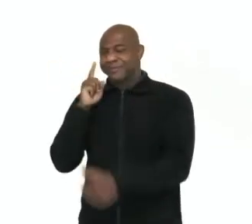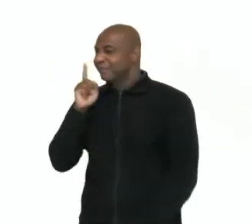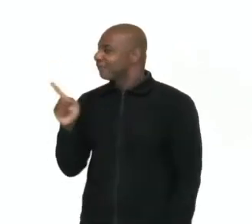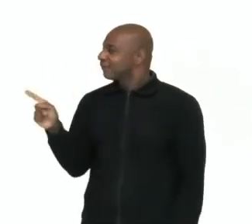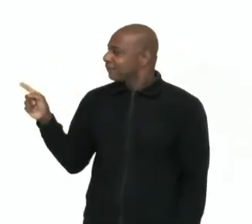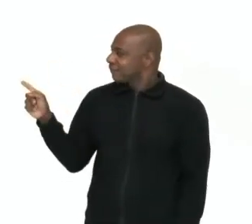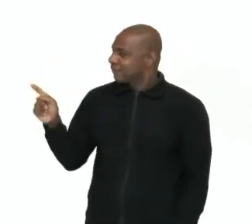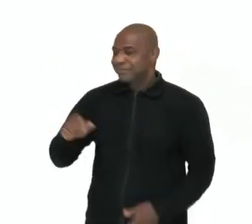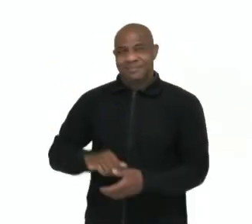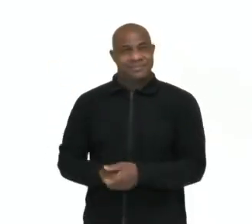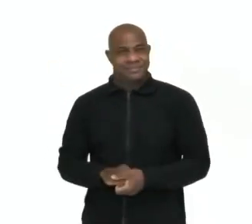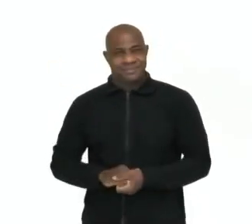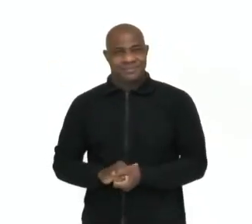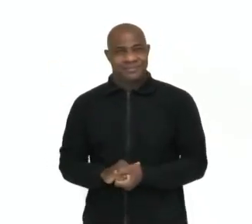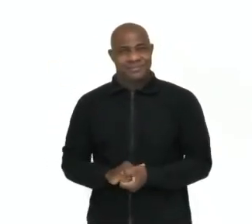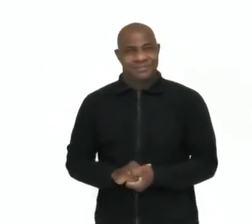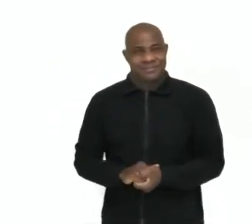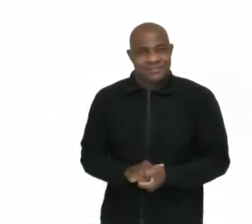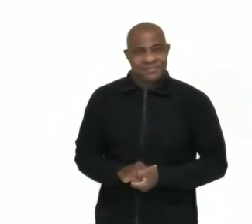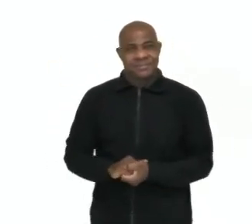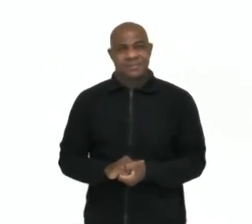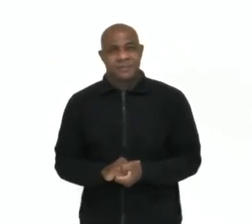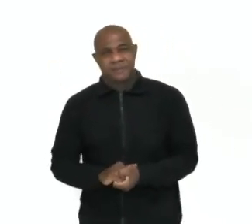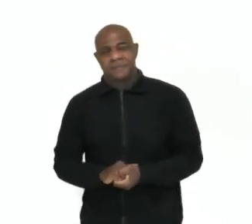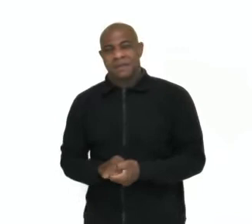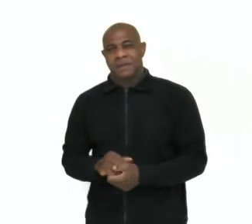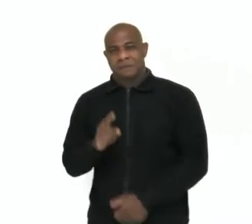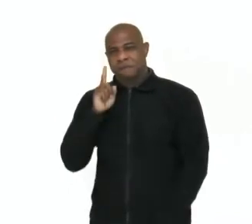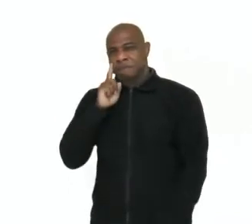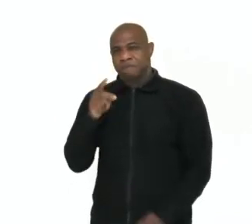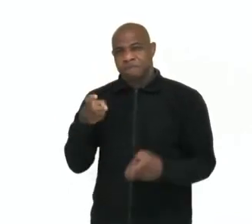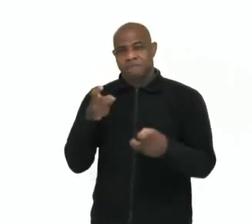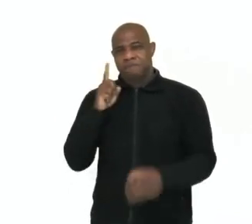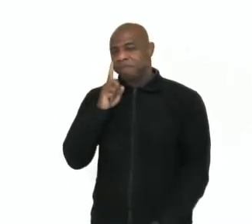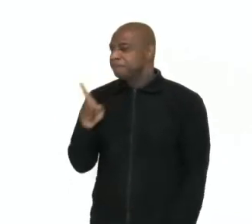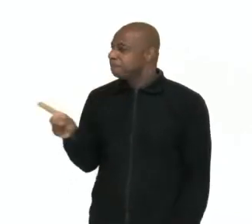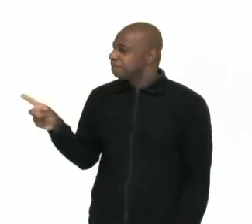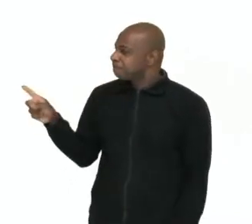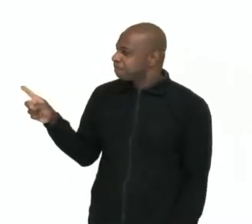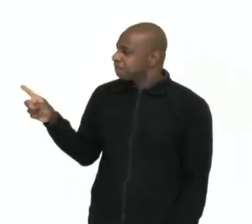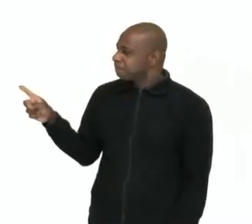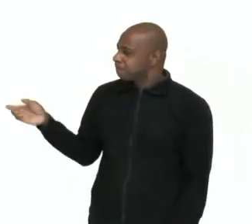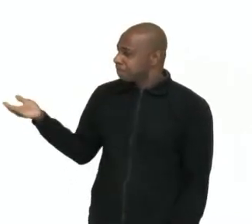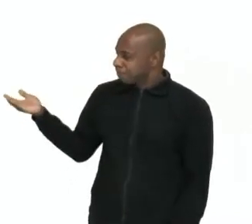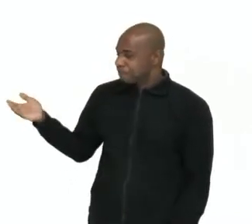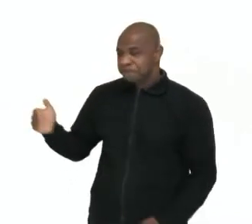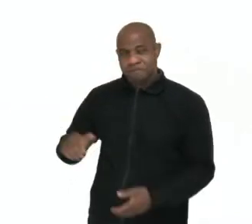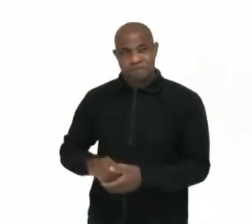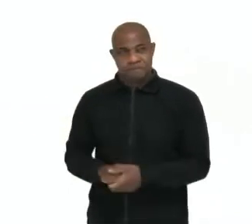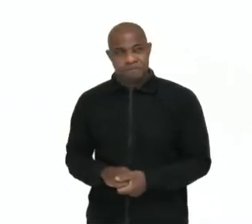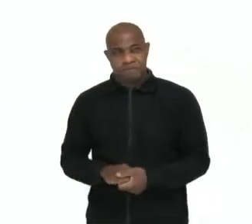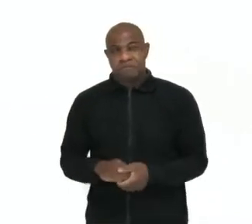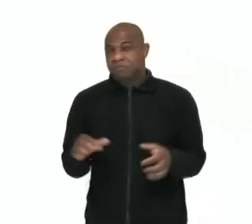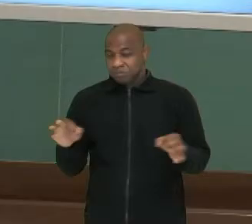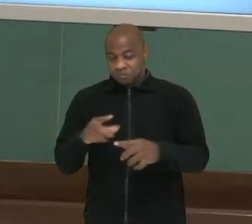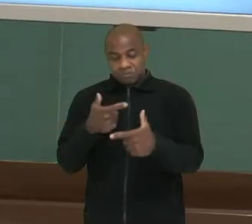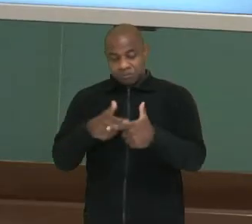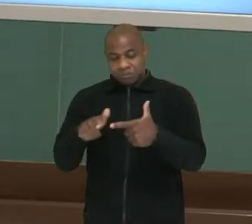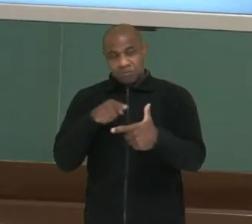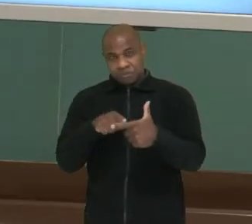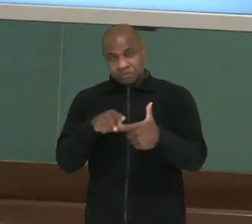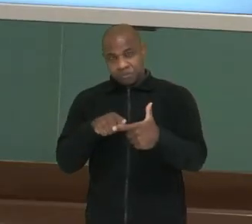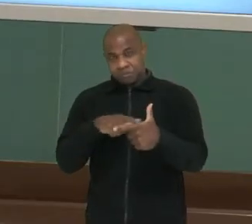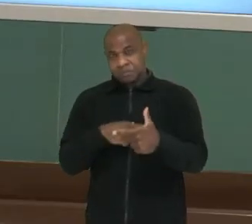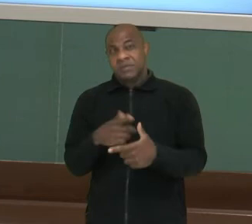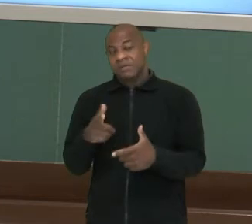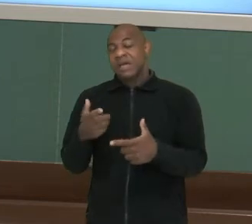5, multiplicado pela frequência. 1 vezes 10 a menos 5 está multiplicando, você passa dividindo. Passamos dividindo. 3 dividido